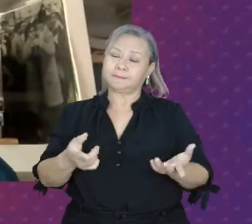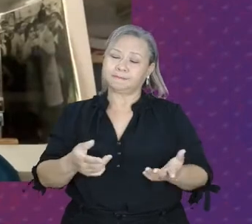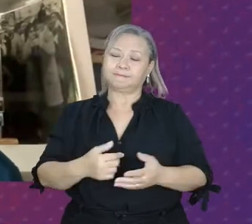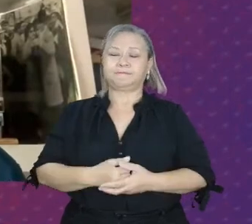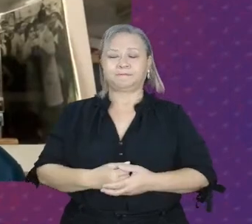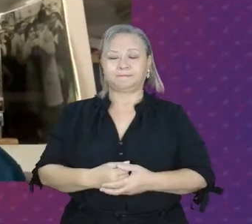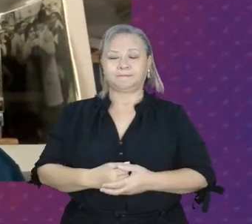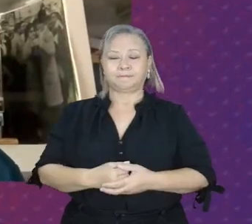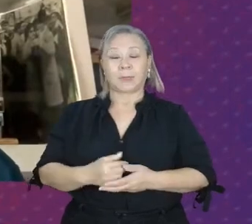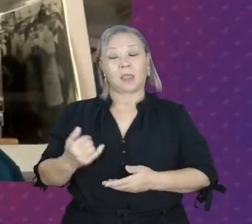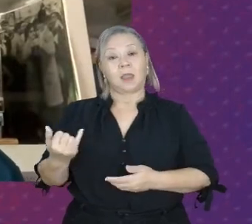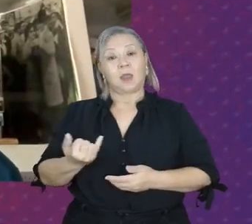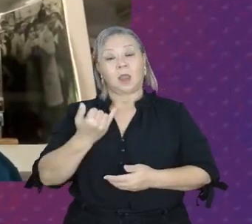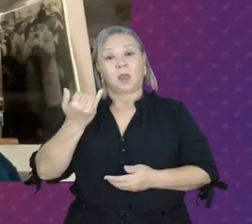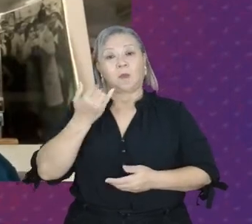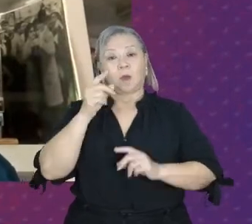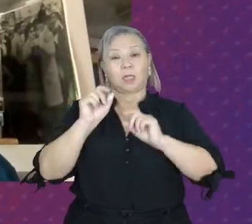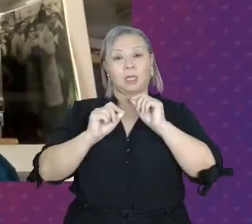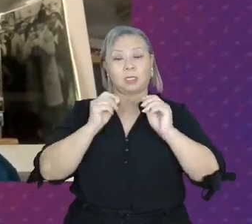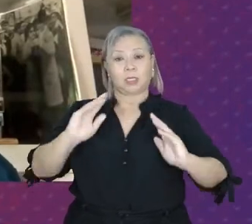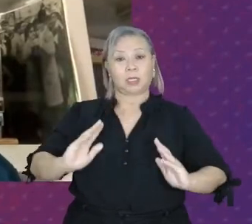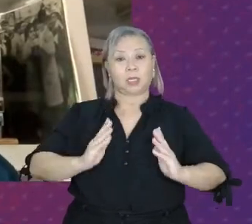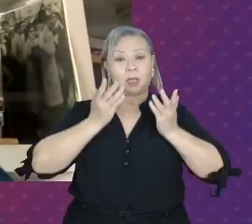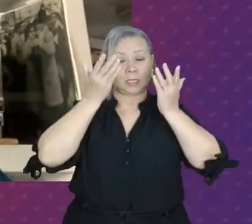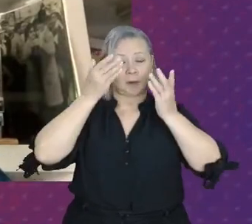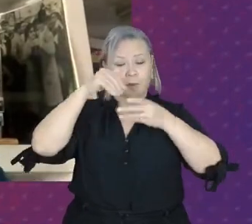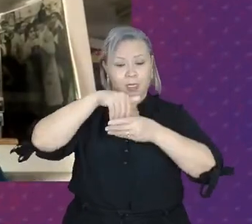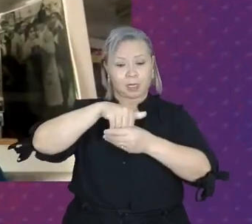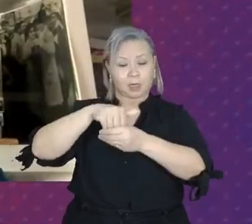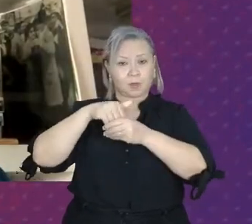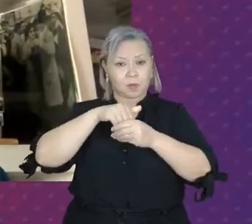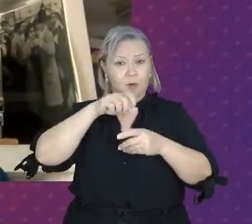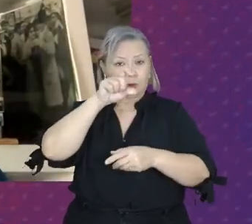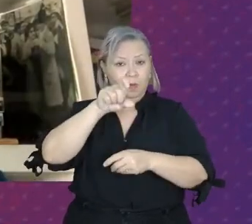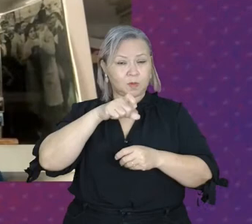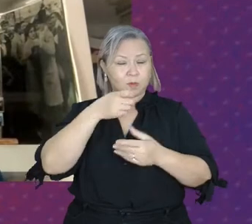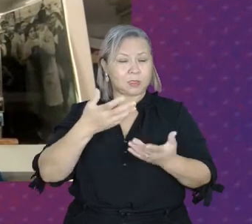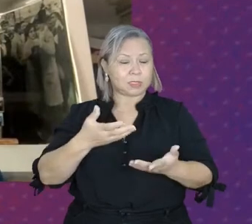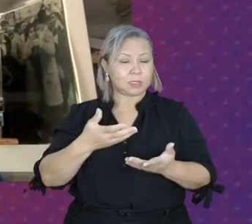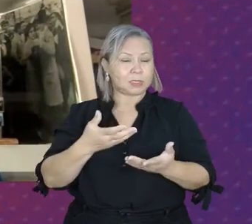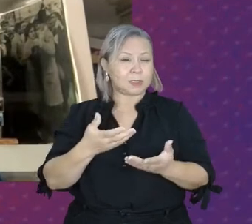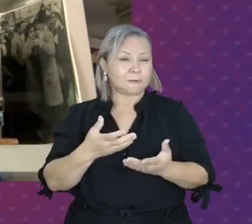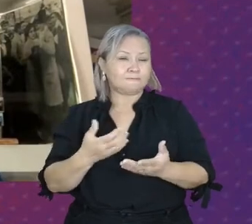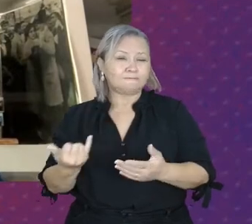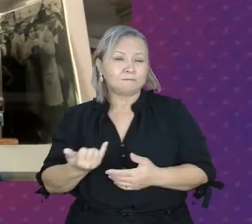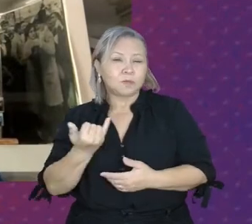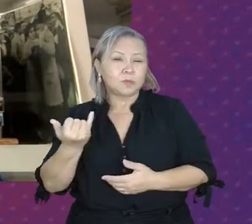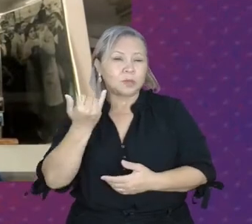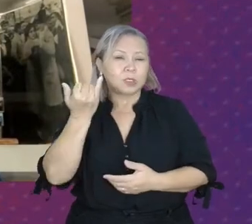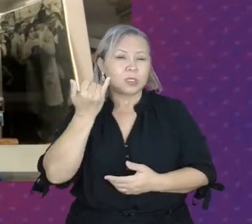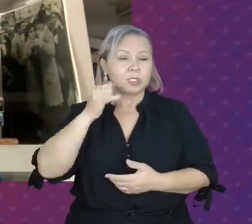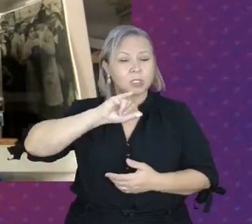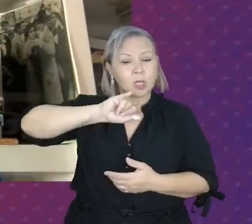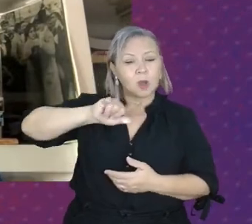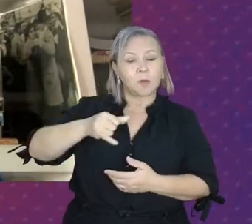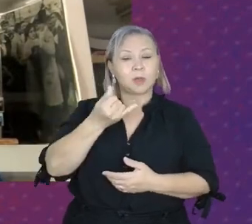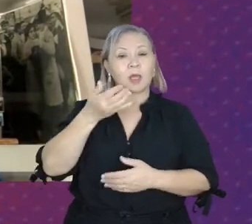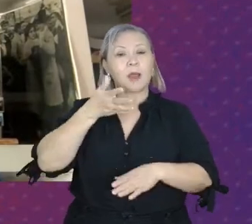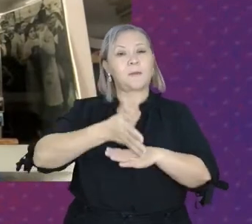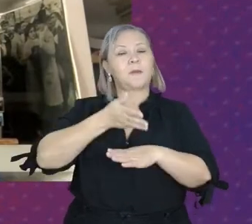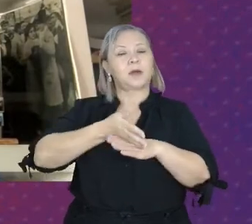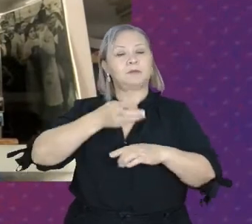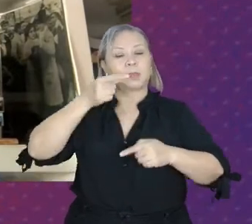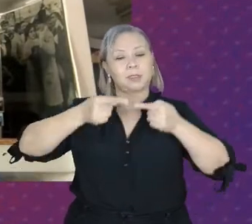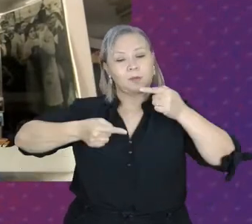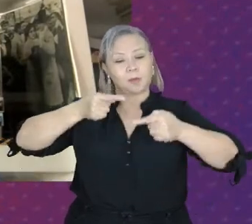importante é que as campanhas eleitorais, elas são uma grande oportunidade de participação